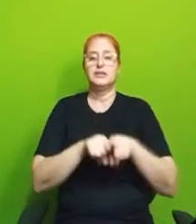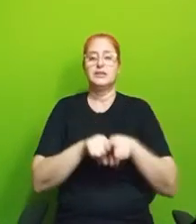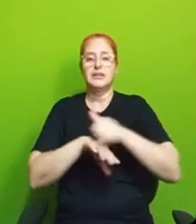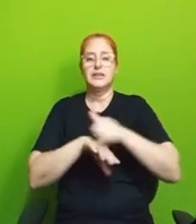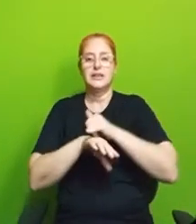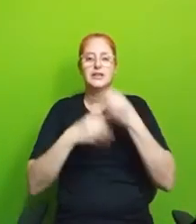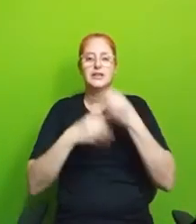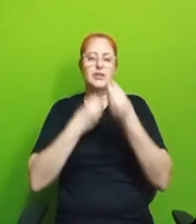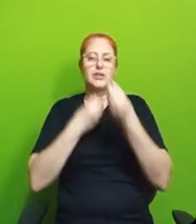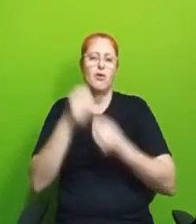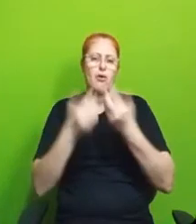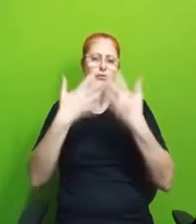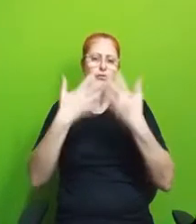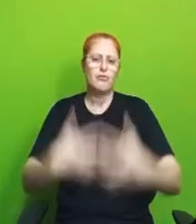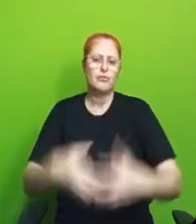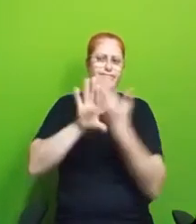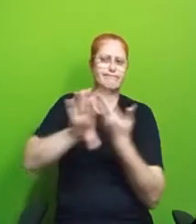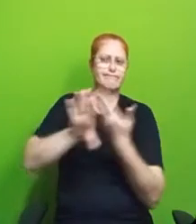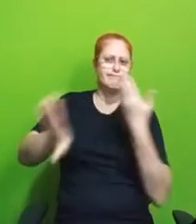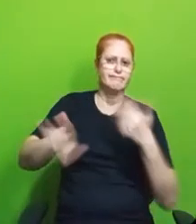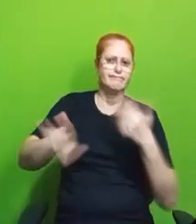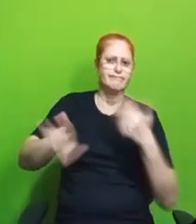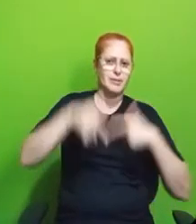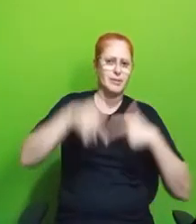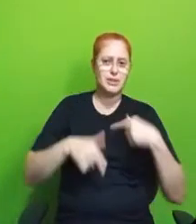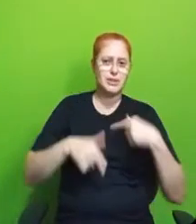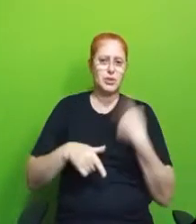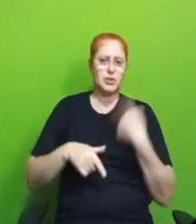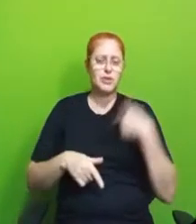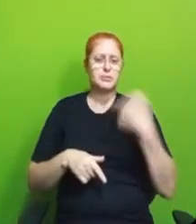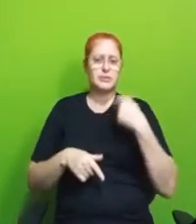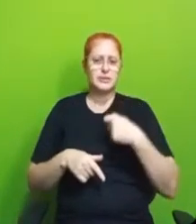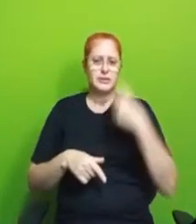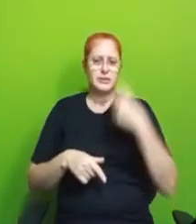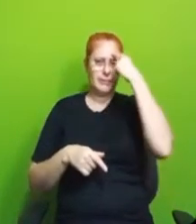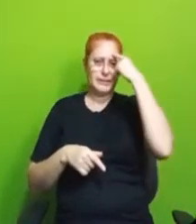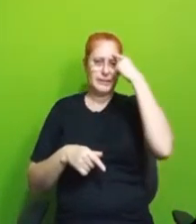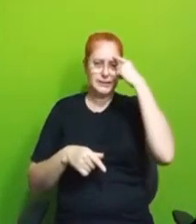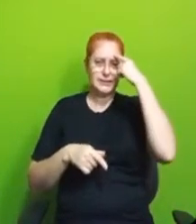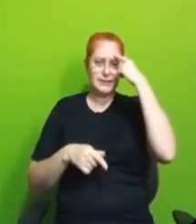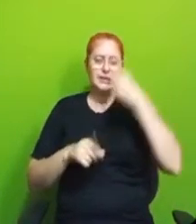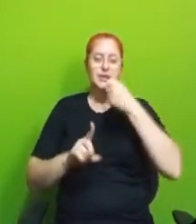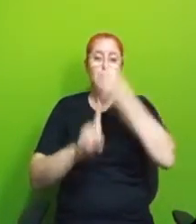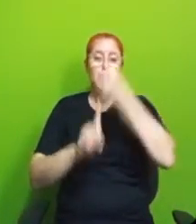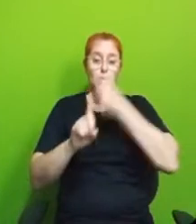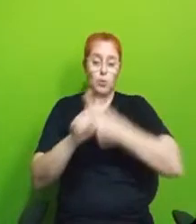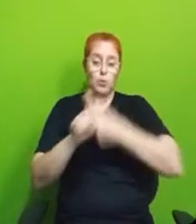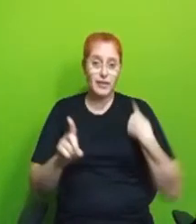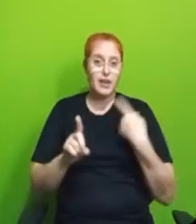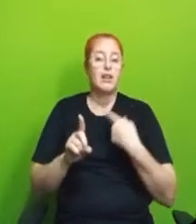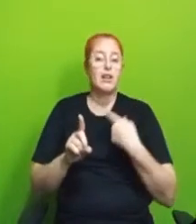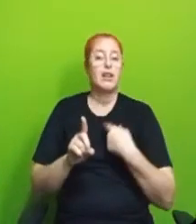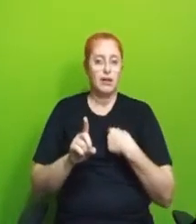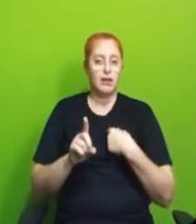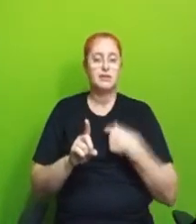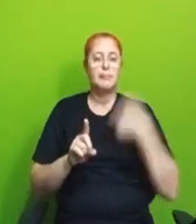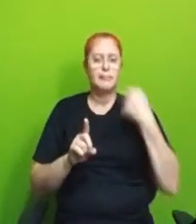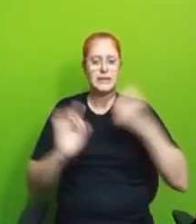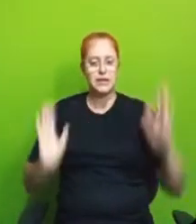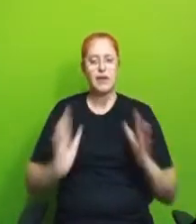trabalho e que, portanto, nós devemos ter como horizonte da nossa luta, isso deve nos levar a um enfrentamento, né, com